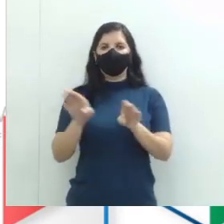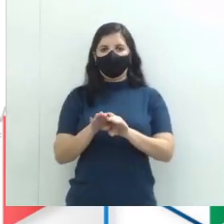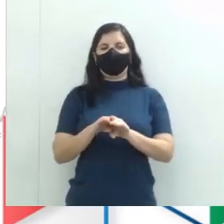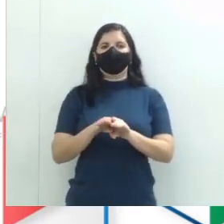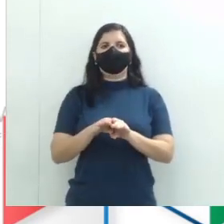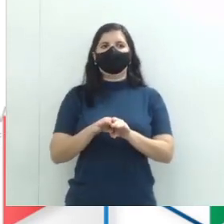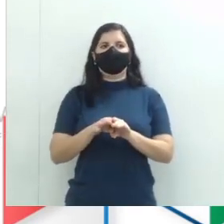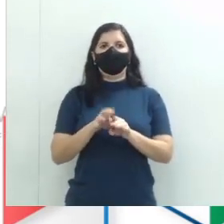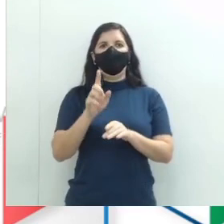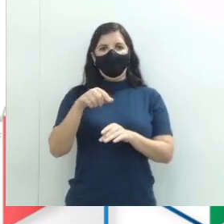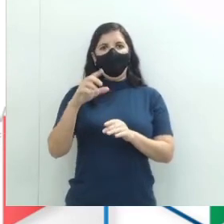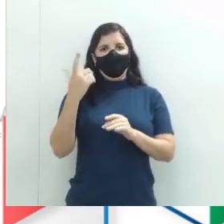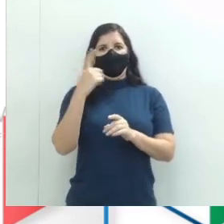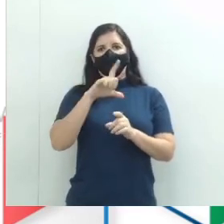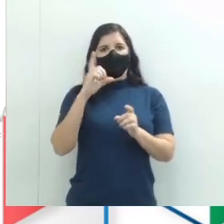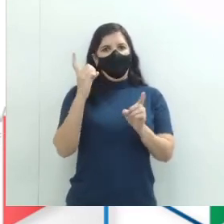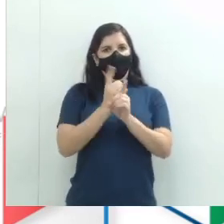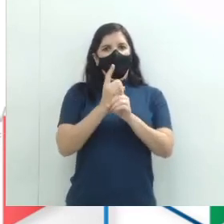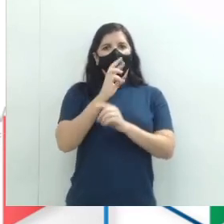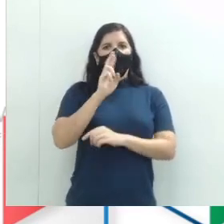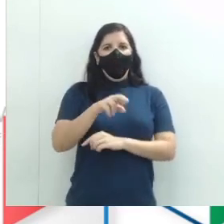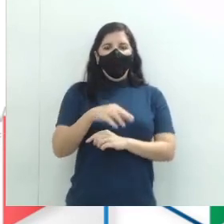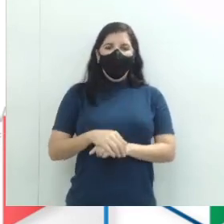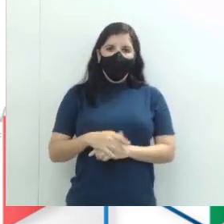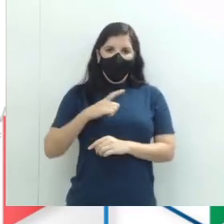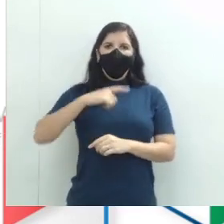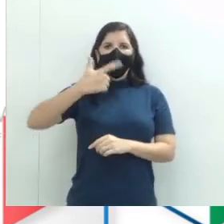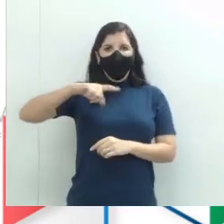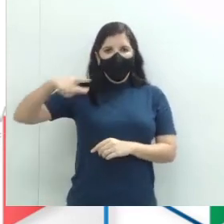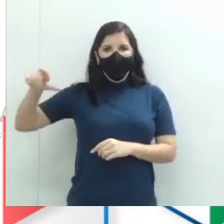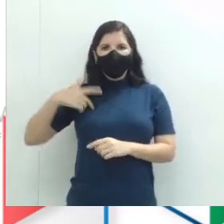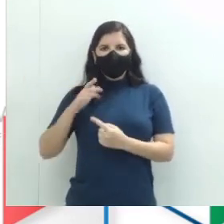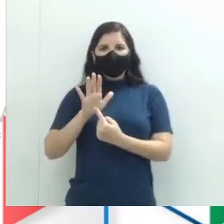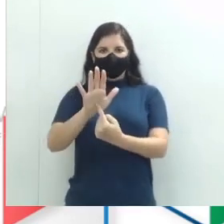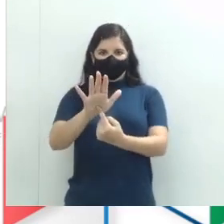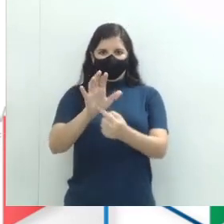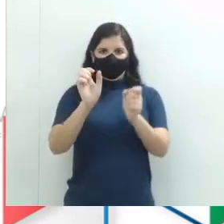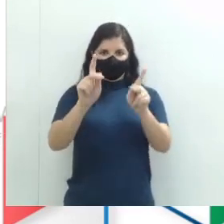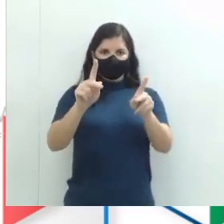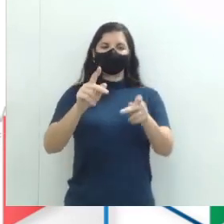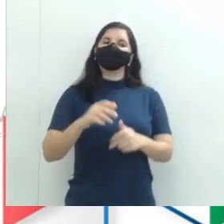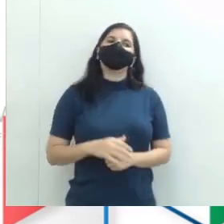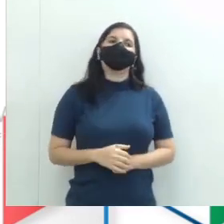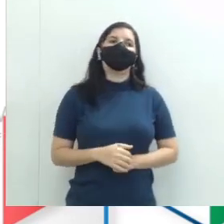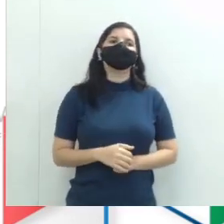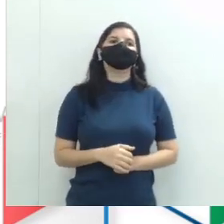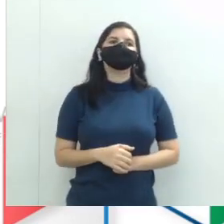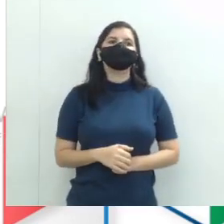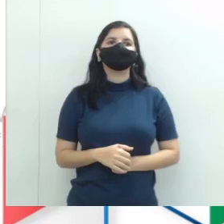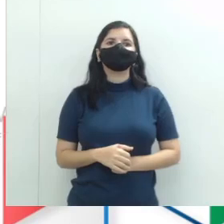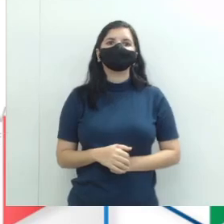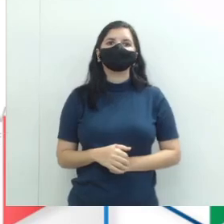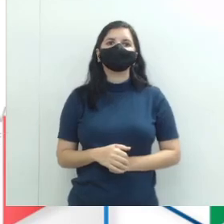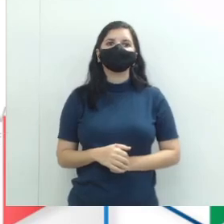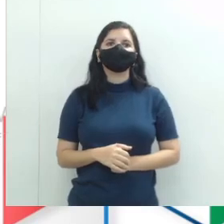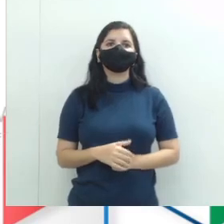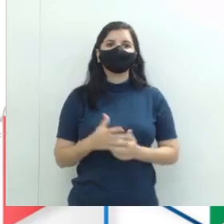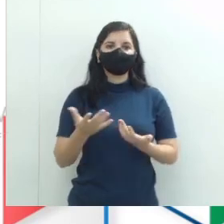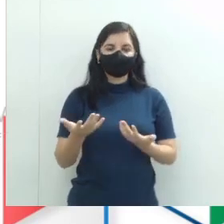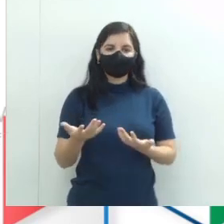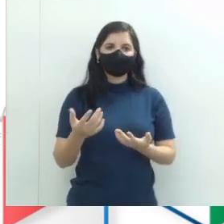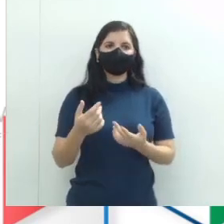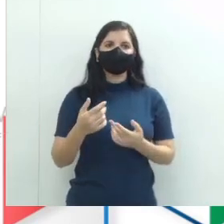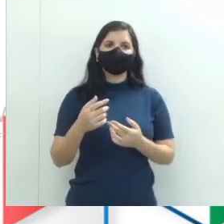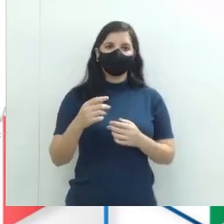valor. Essa é uma forma de resolver. Mas existem outras, eu vou te mostrar. Segue comigo, tá? Fica ligado que